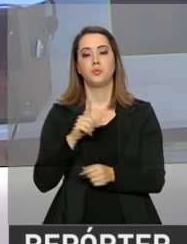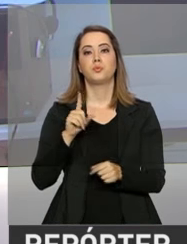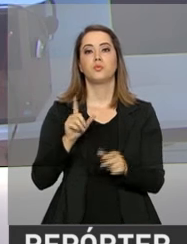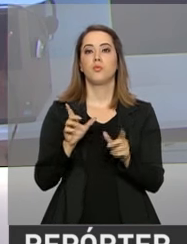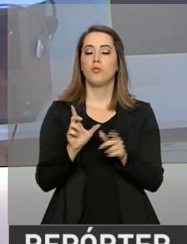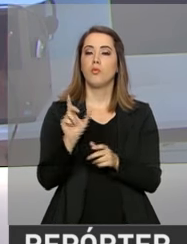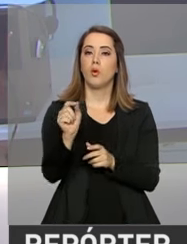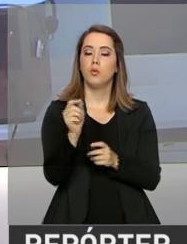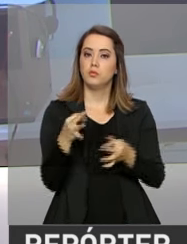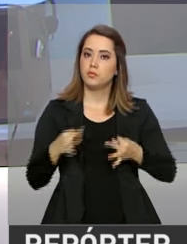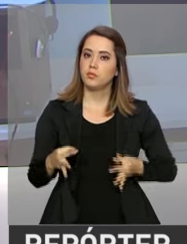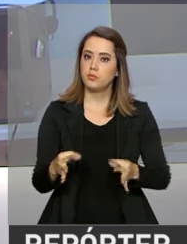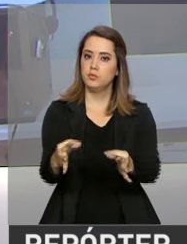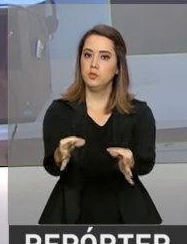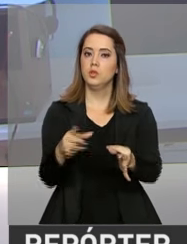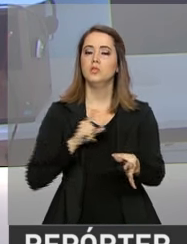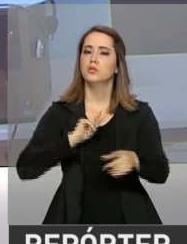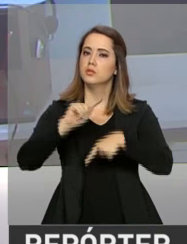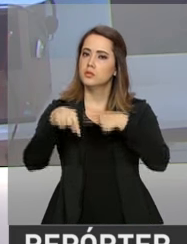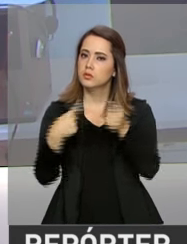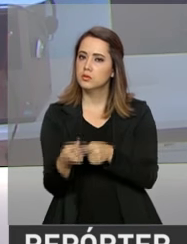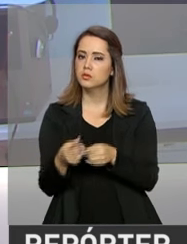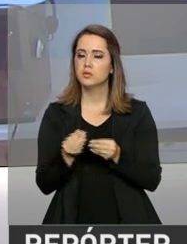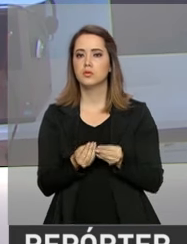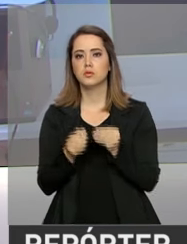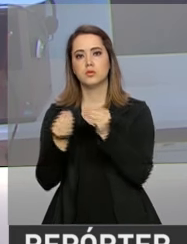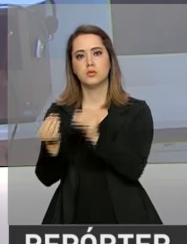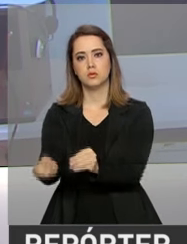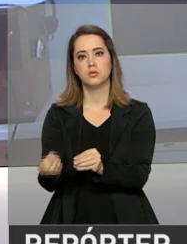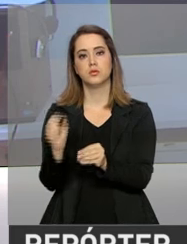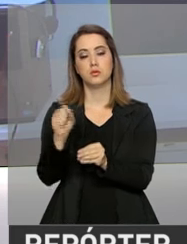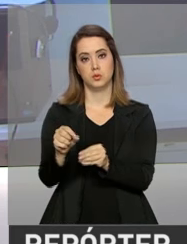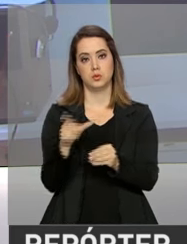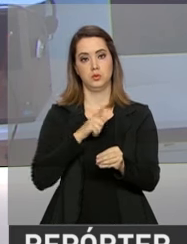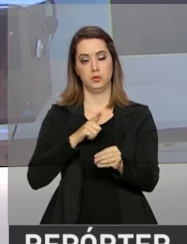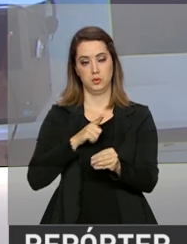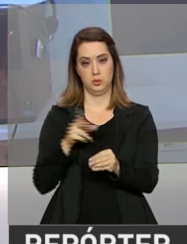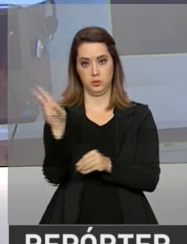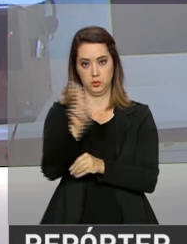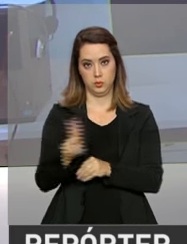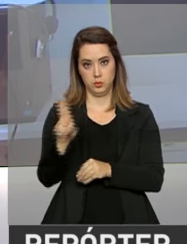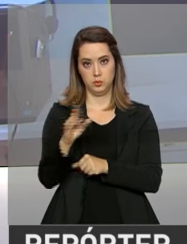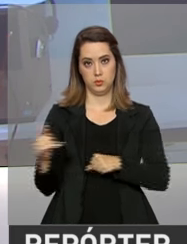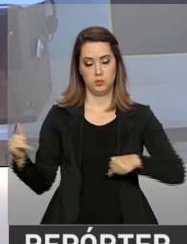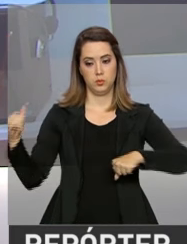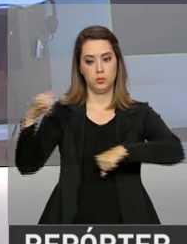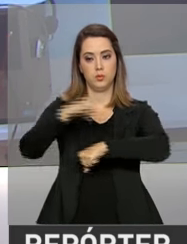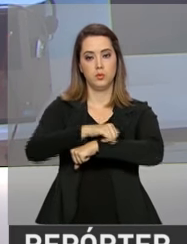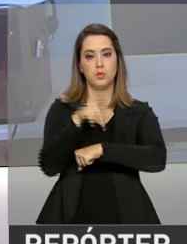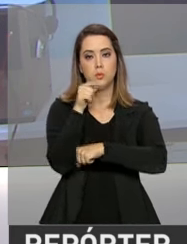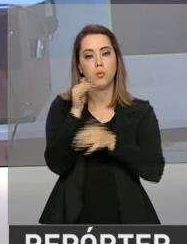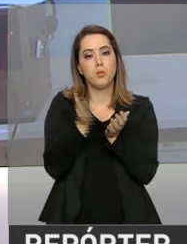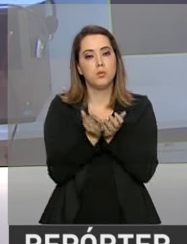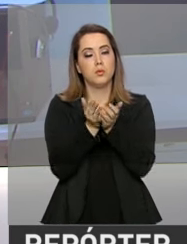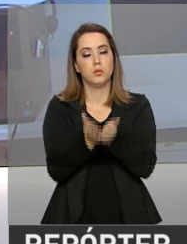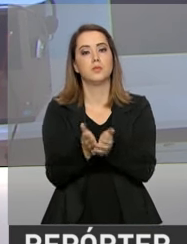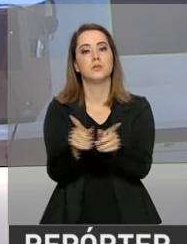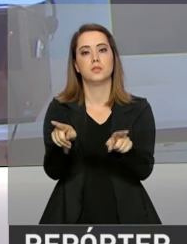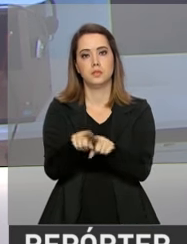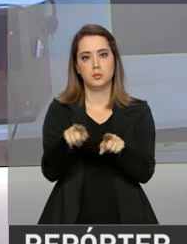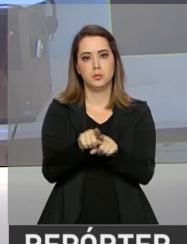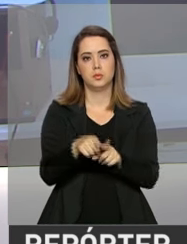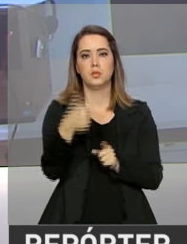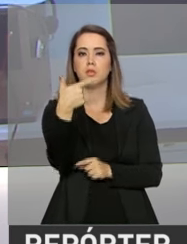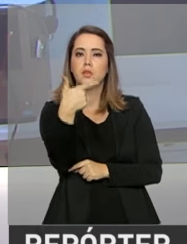resolução espacial vão ser reaproveitados para atividades portos e na aviação civil 20 modalidades esportivas